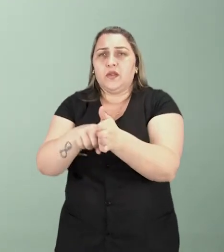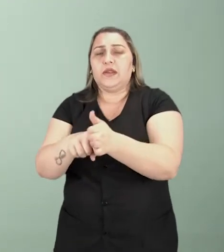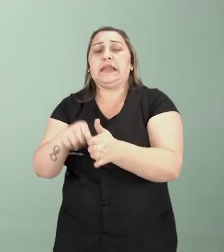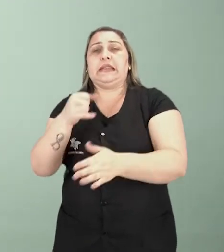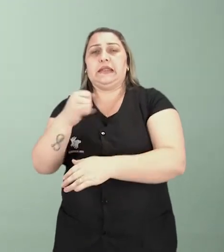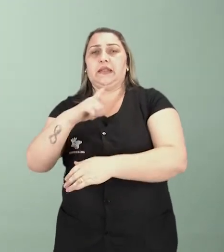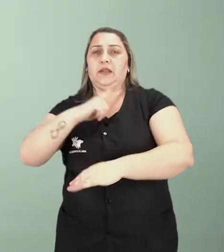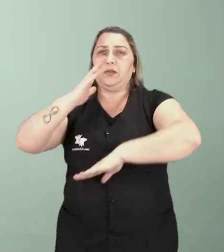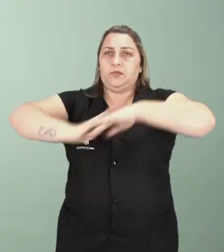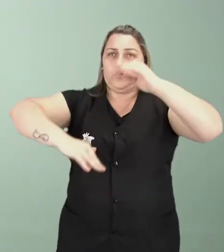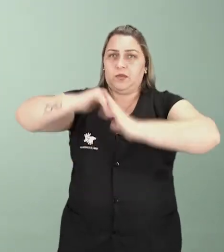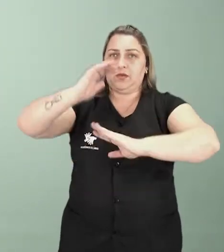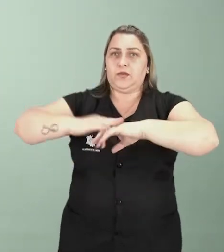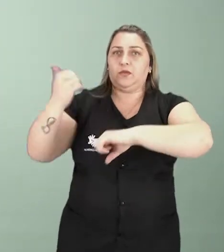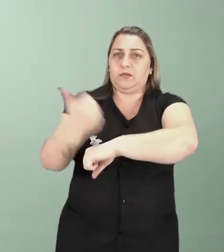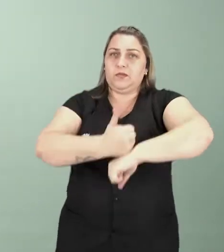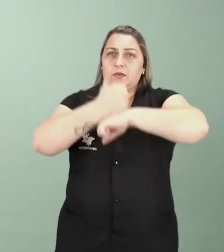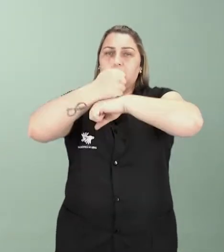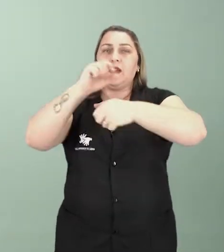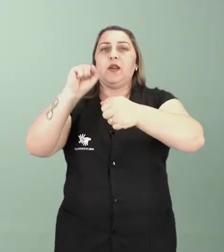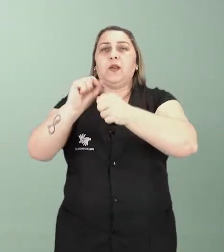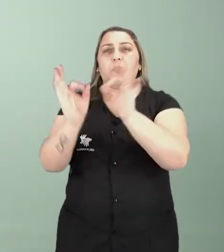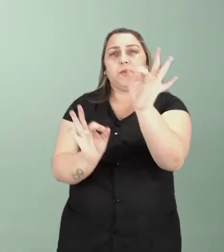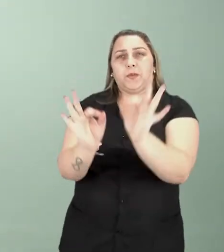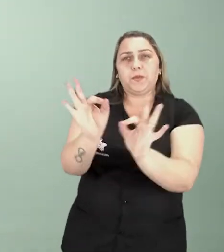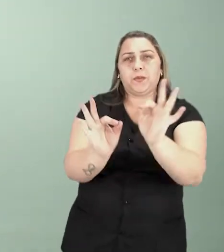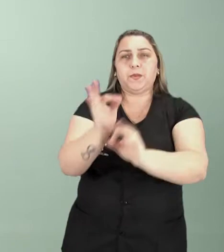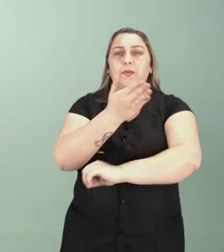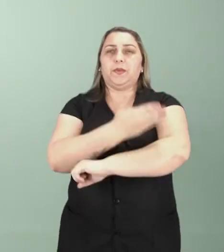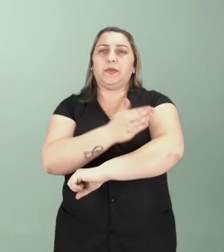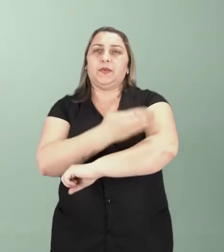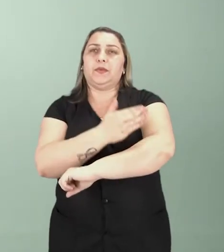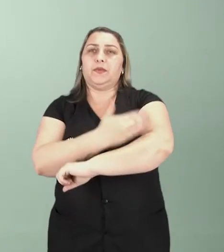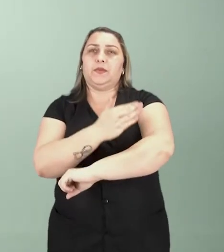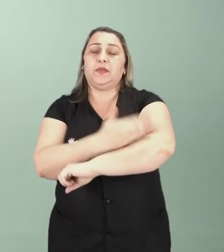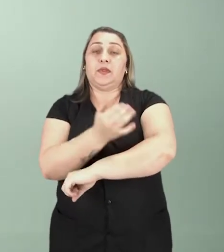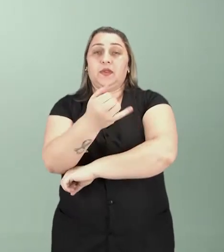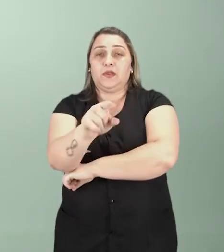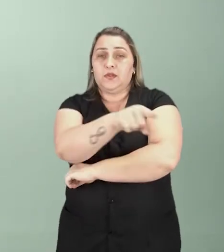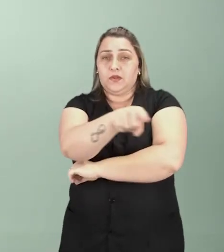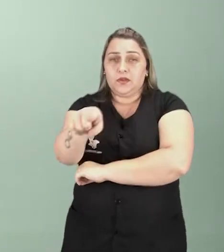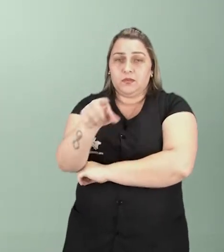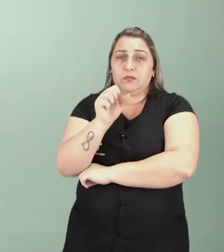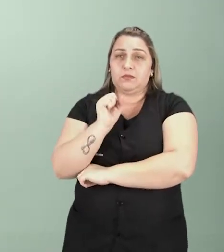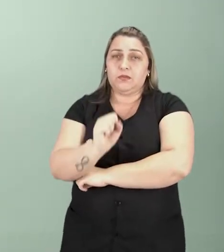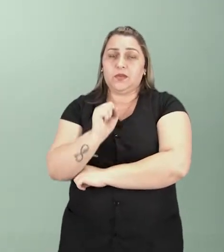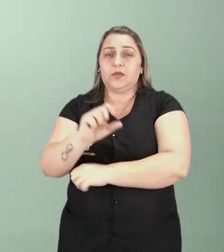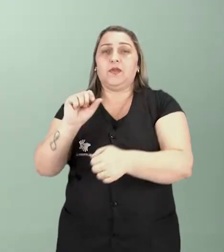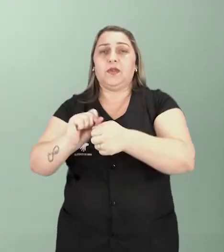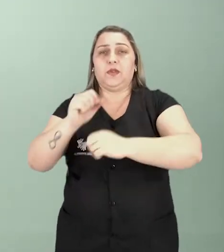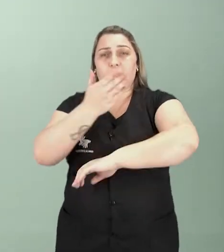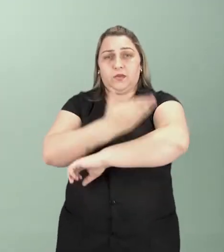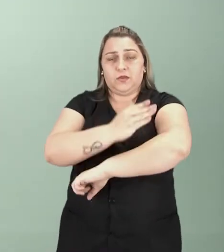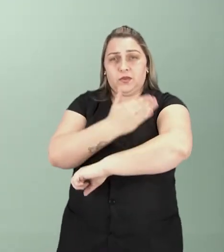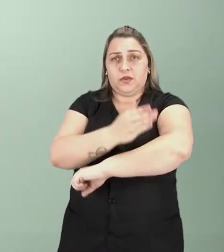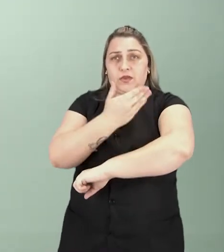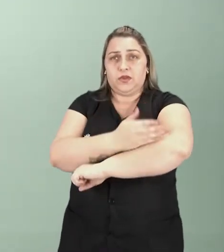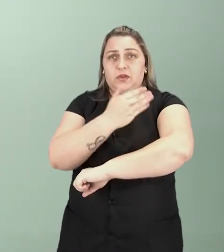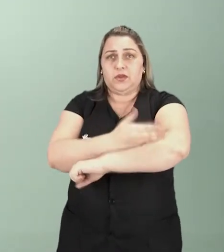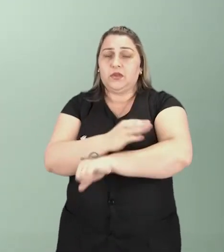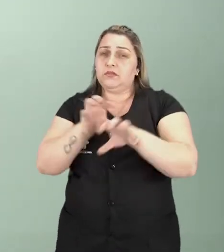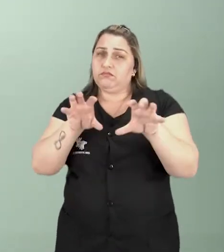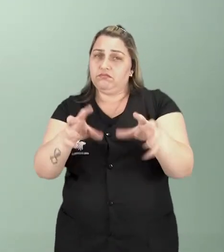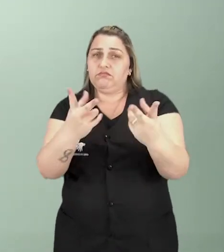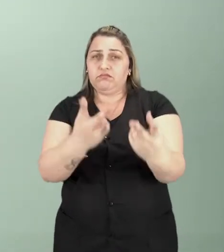profissional capacitado que fez essa montagem desse treino aí, tá? Se você pode fazer um treino desse daí,